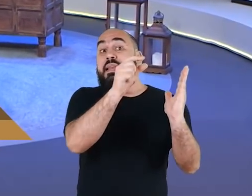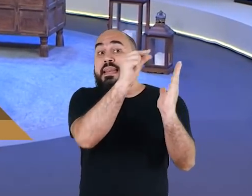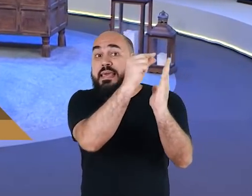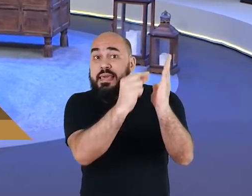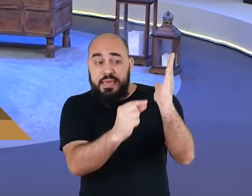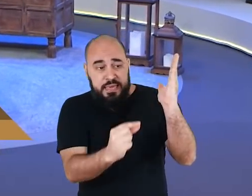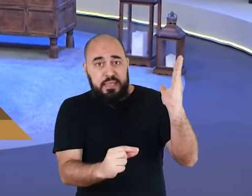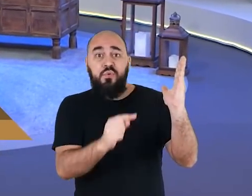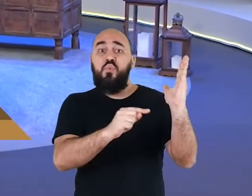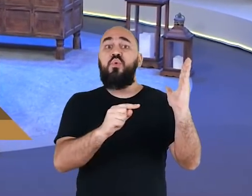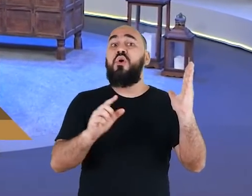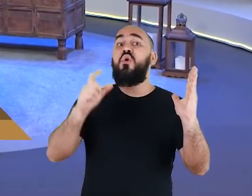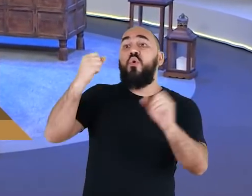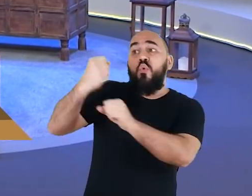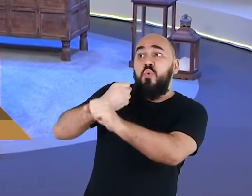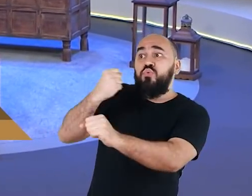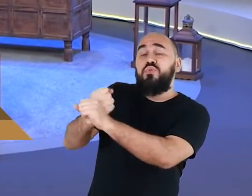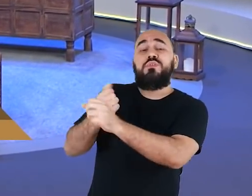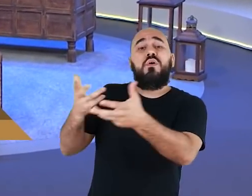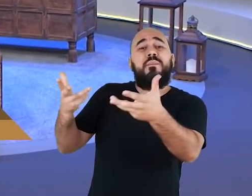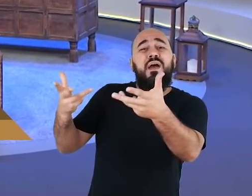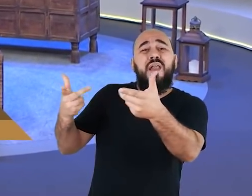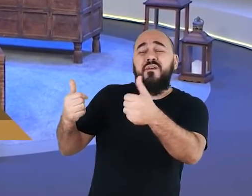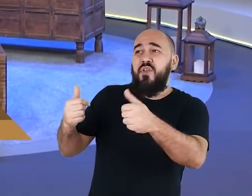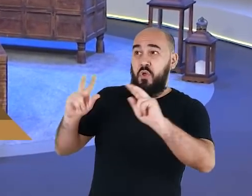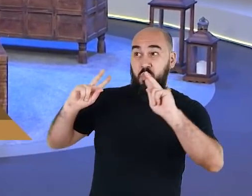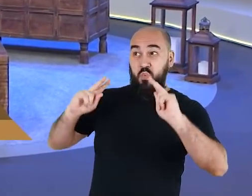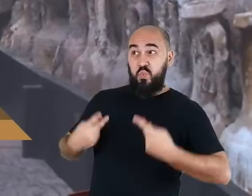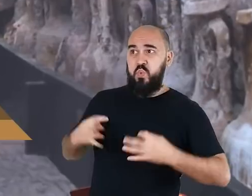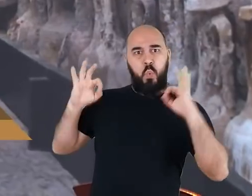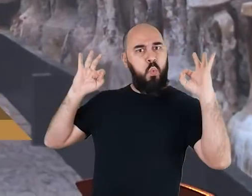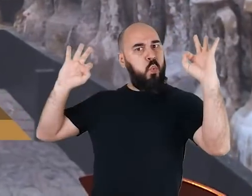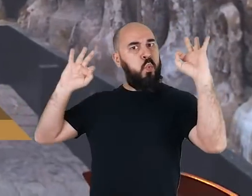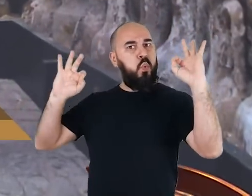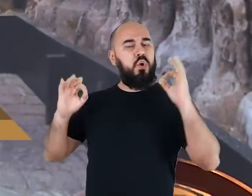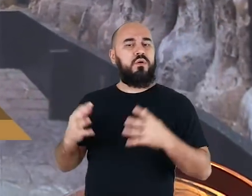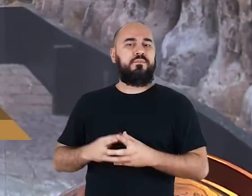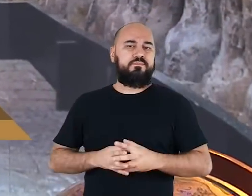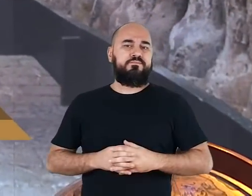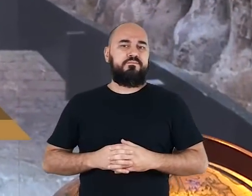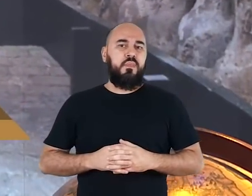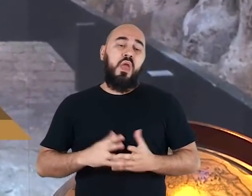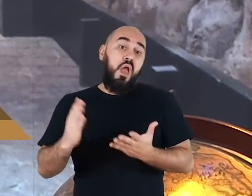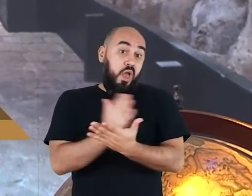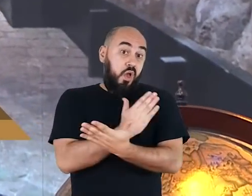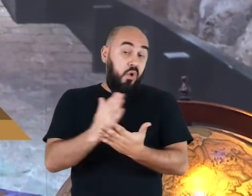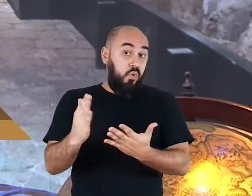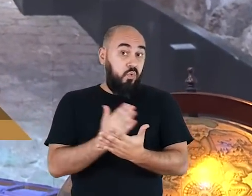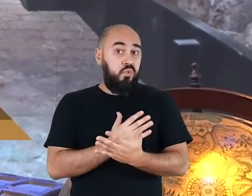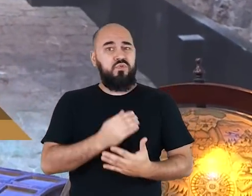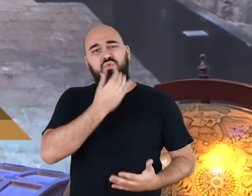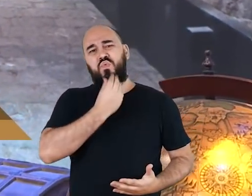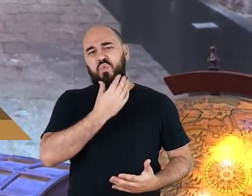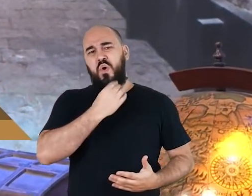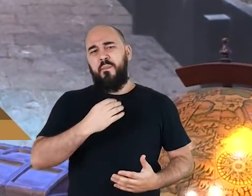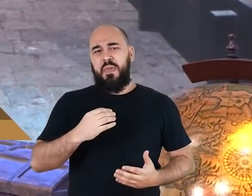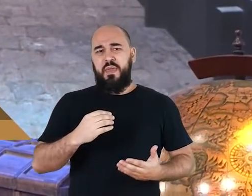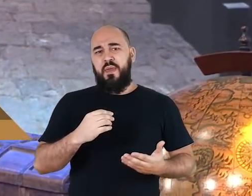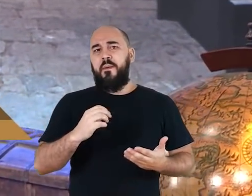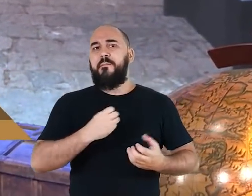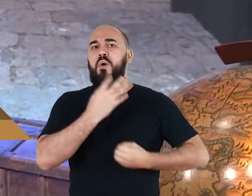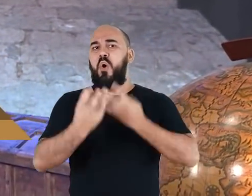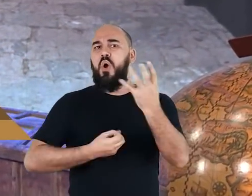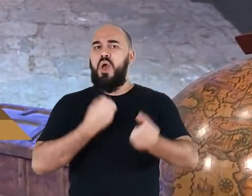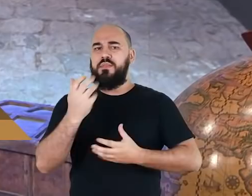ou monumentos construídos pela humanidade. Segundo alguns, foi o poeta grego